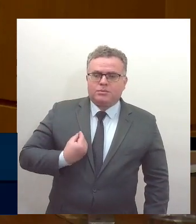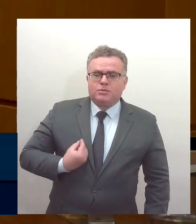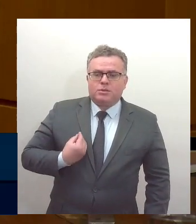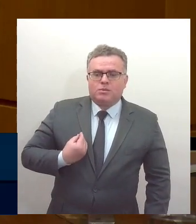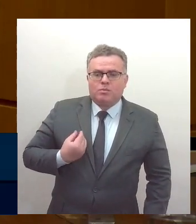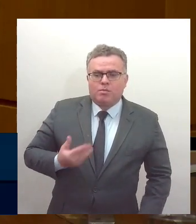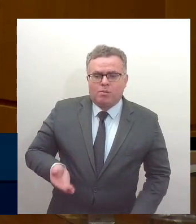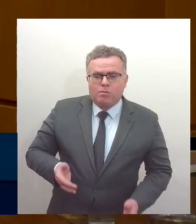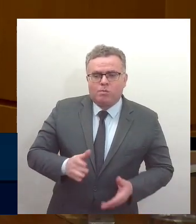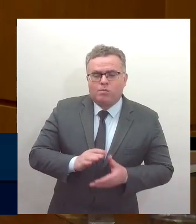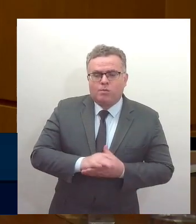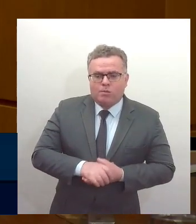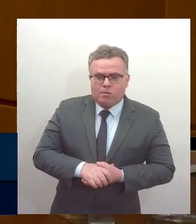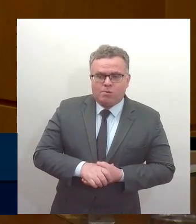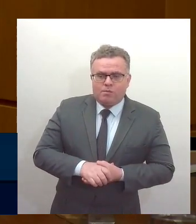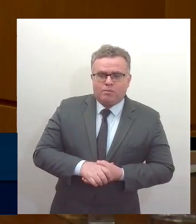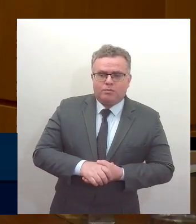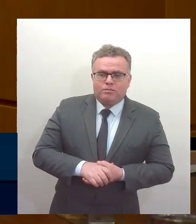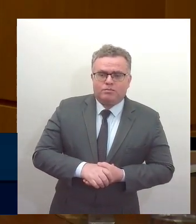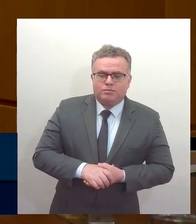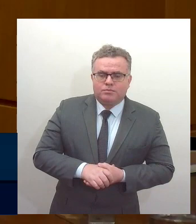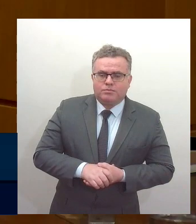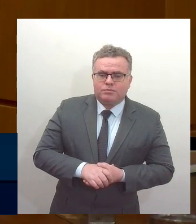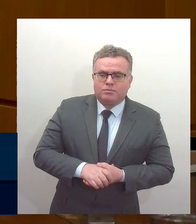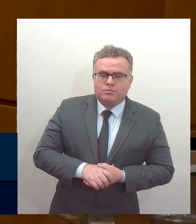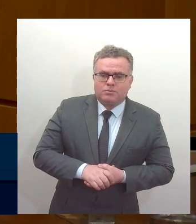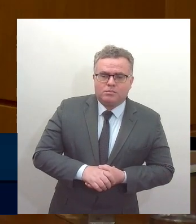estive no dia de ontem